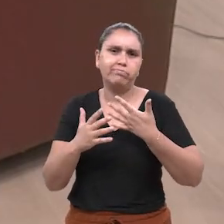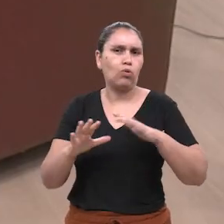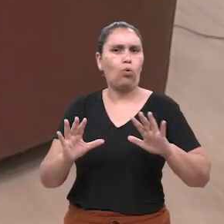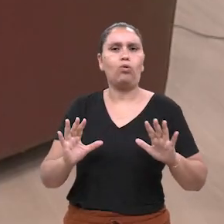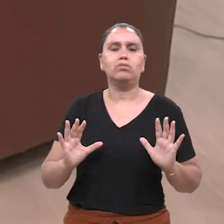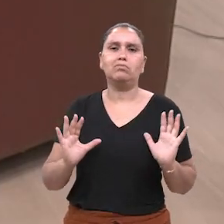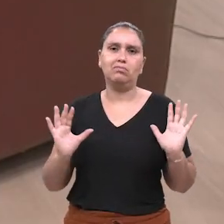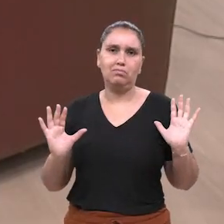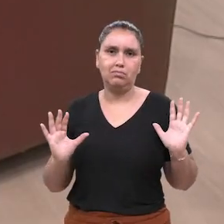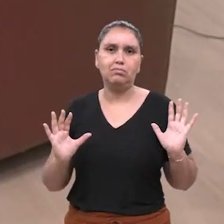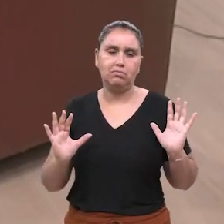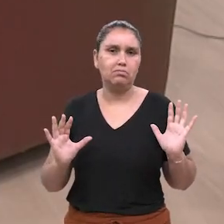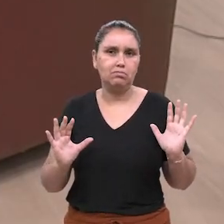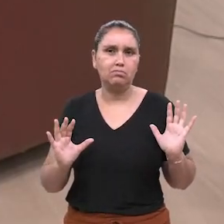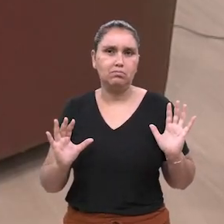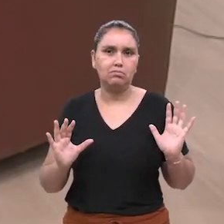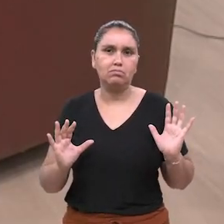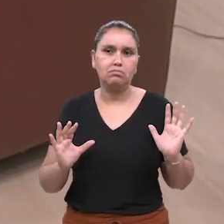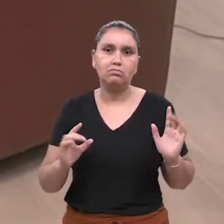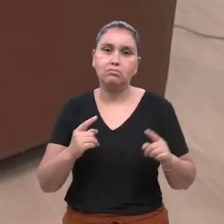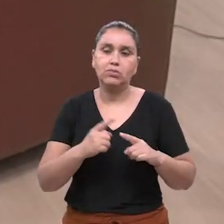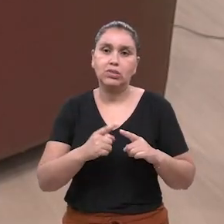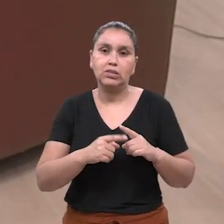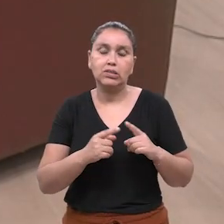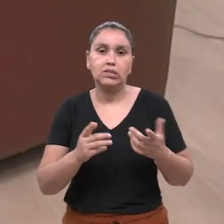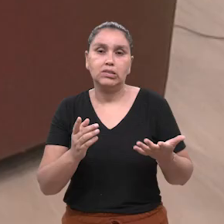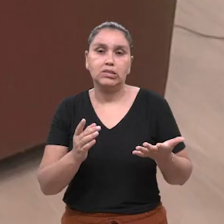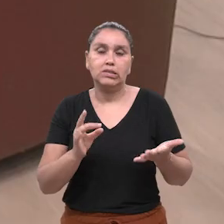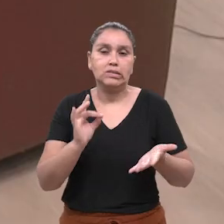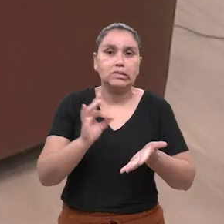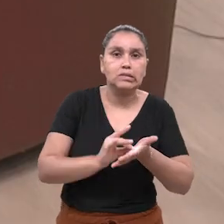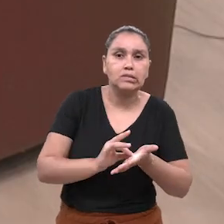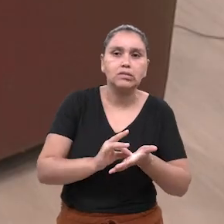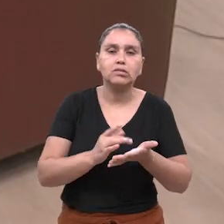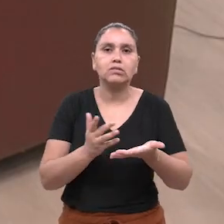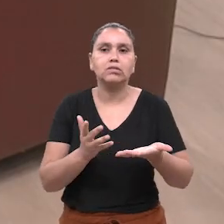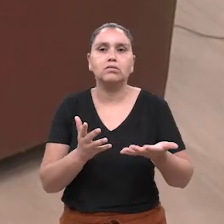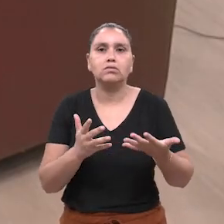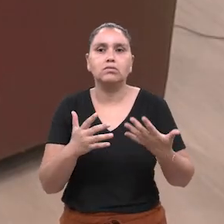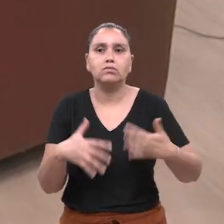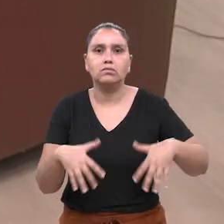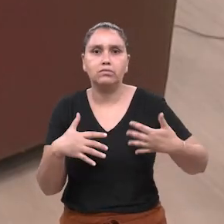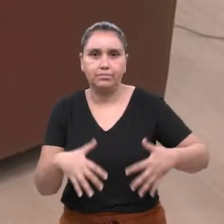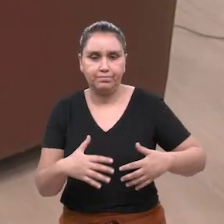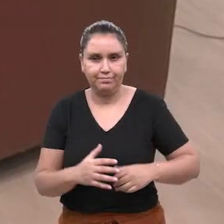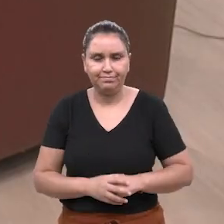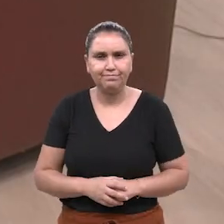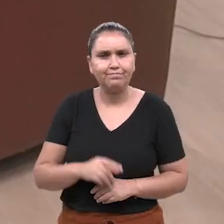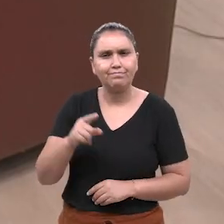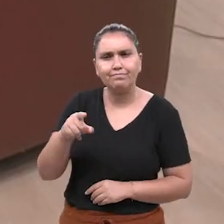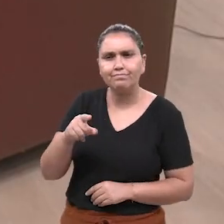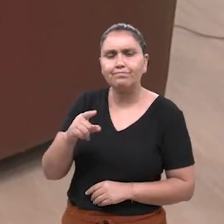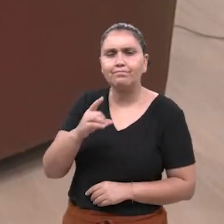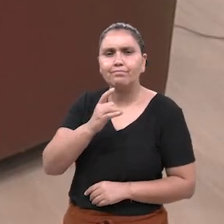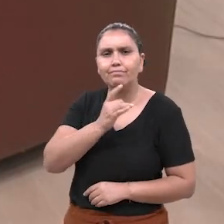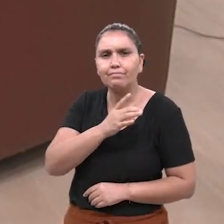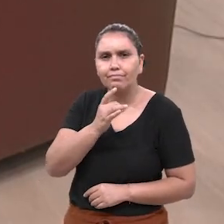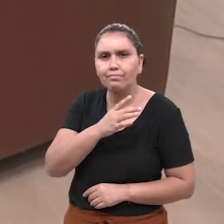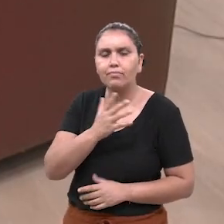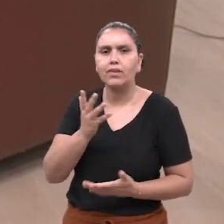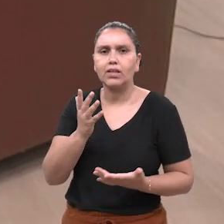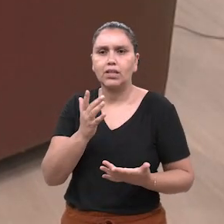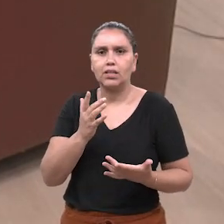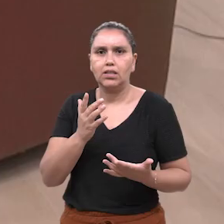mundo. Isso na vida da gente é assim. Era um momento de muita incerteza. Chegaste a temer pela tua